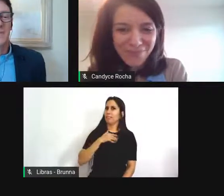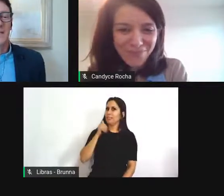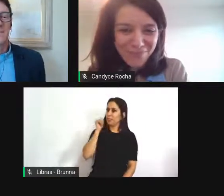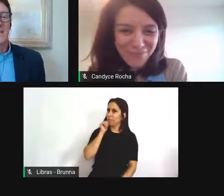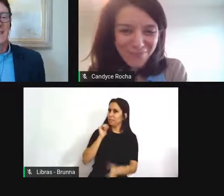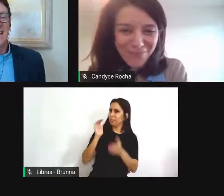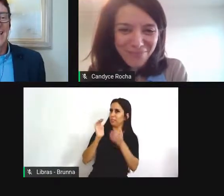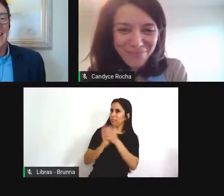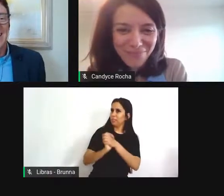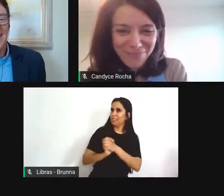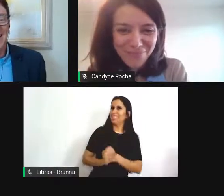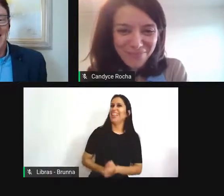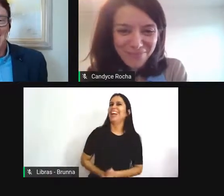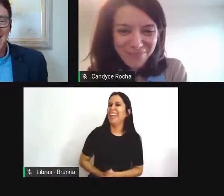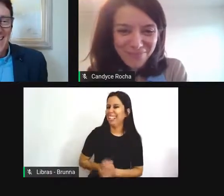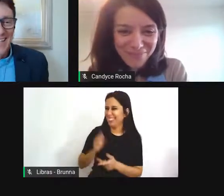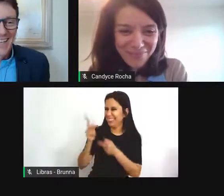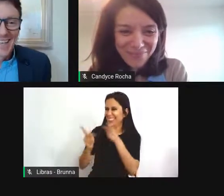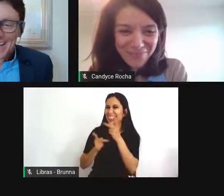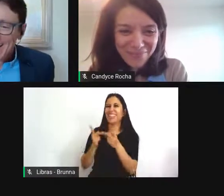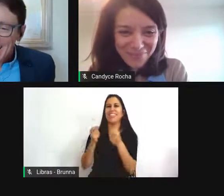Eduardo, parabéns pelas pesquisas.